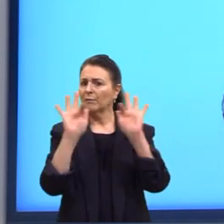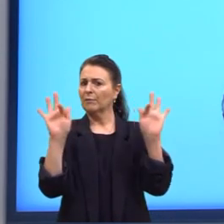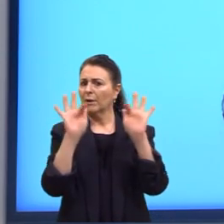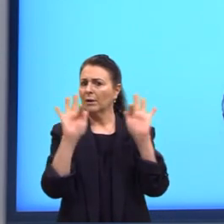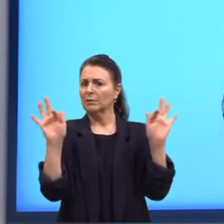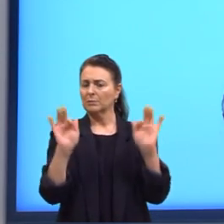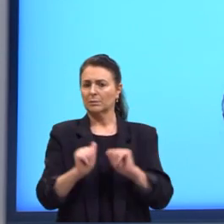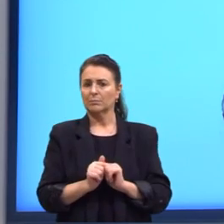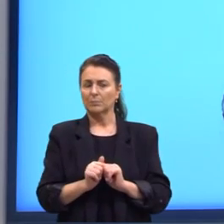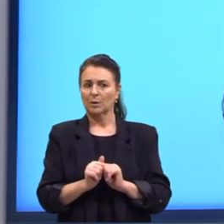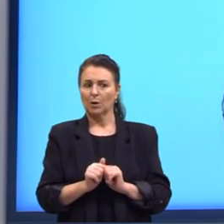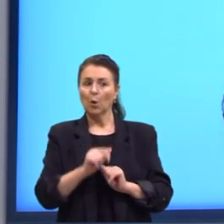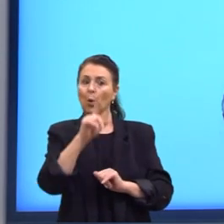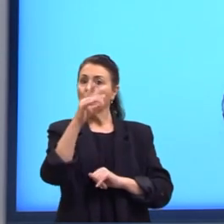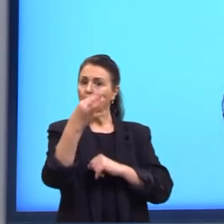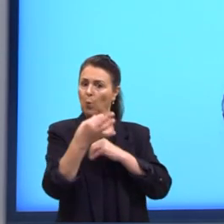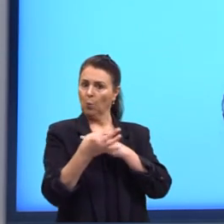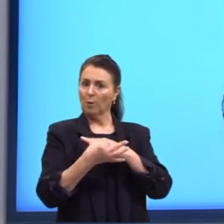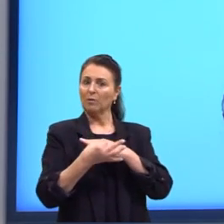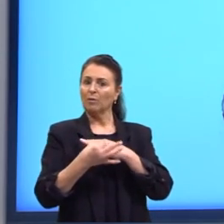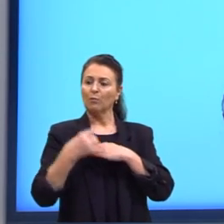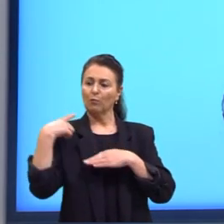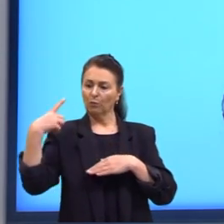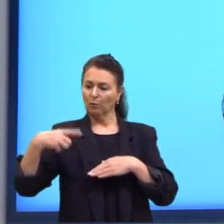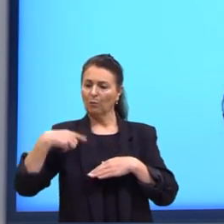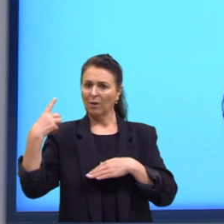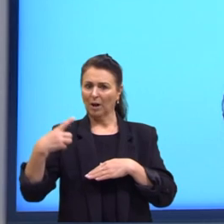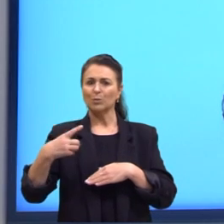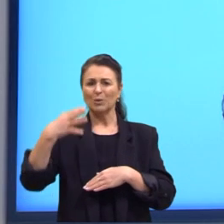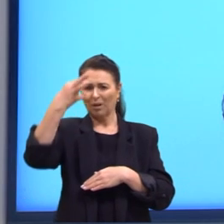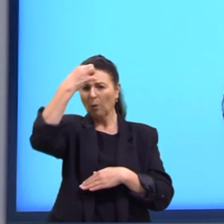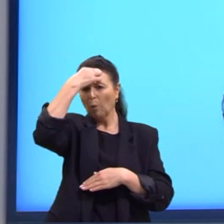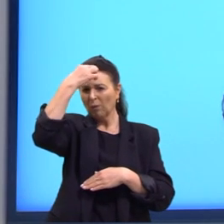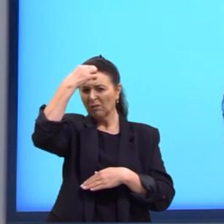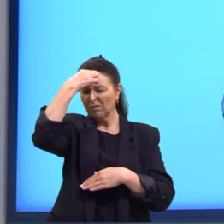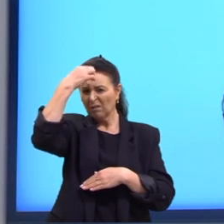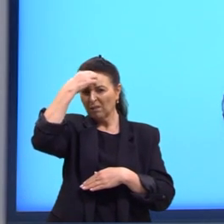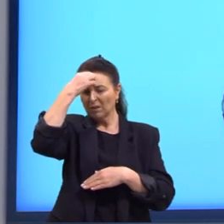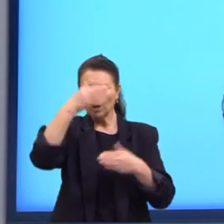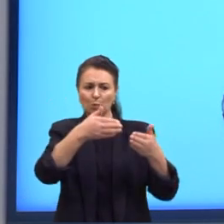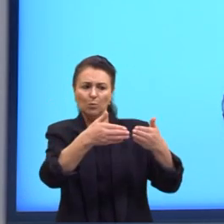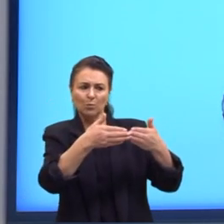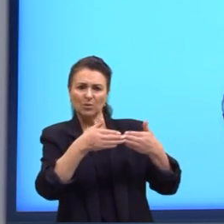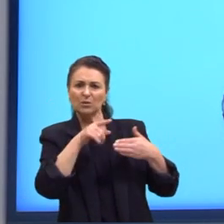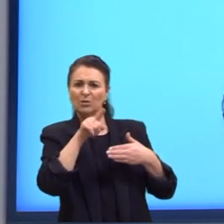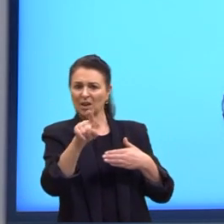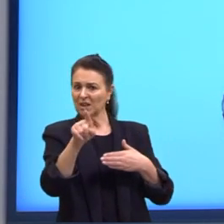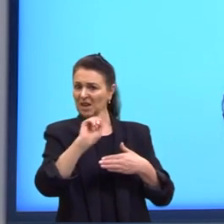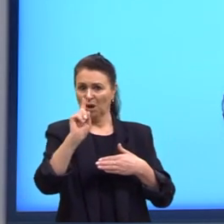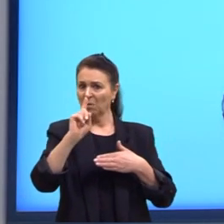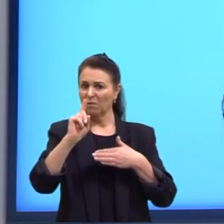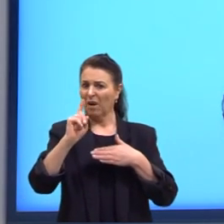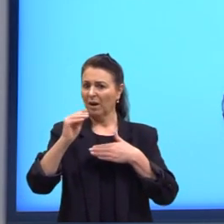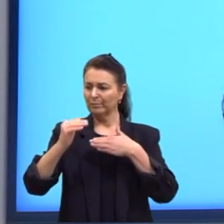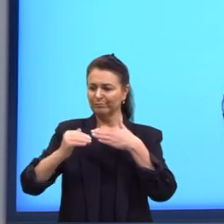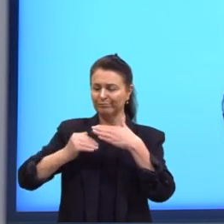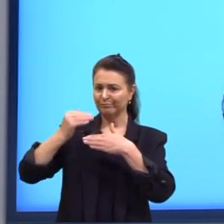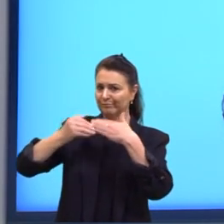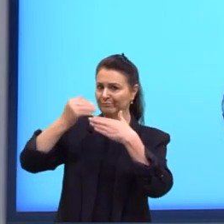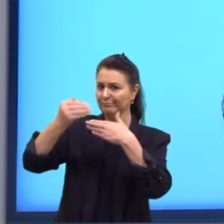o ilustre advogado tem consciência de que sua petição não vai prosperar